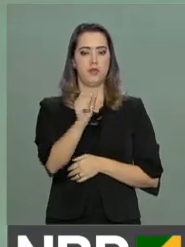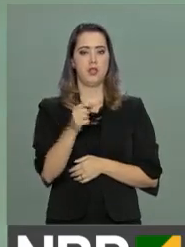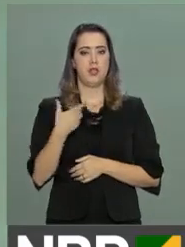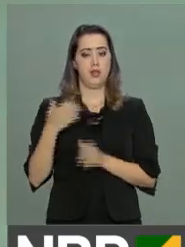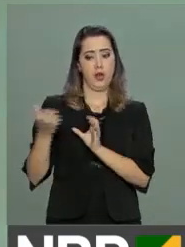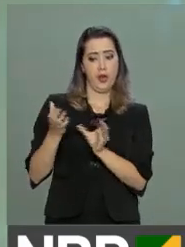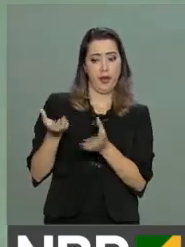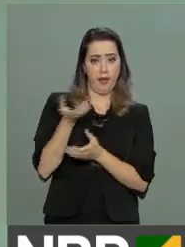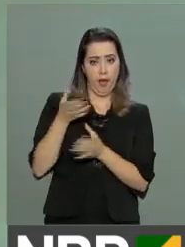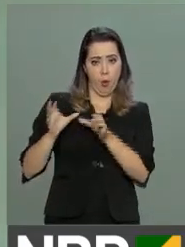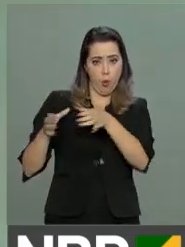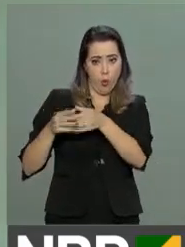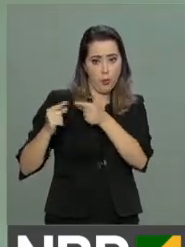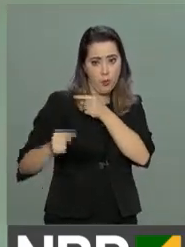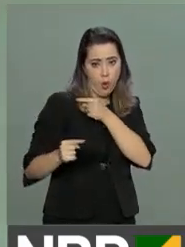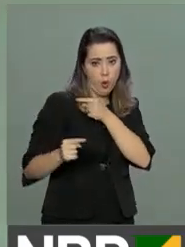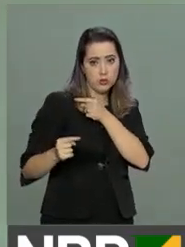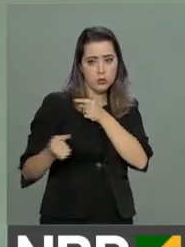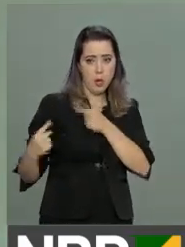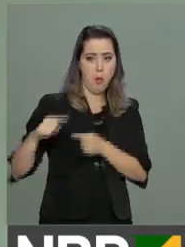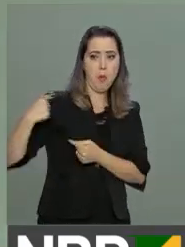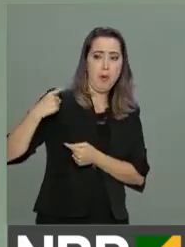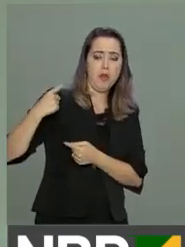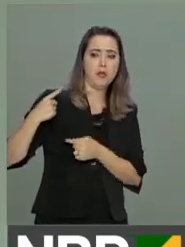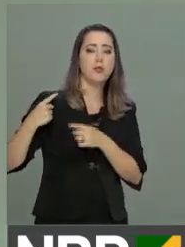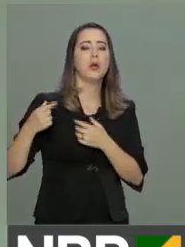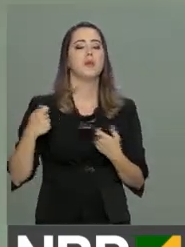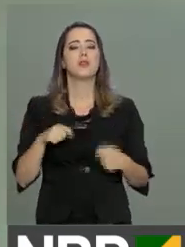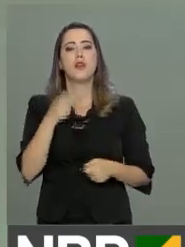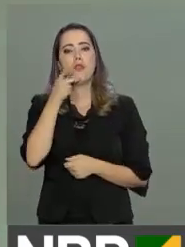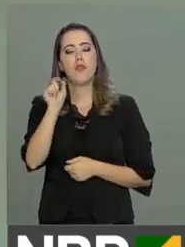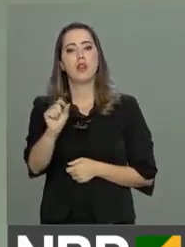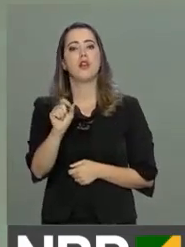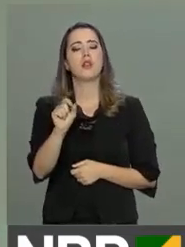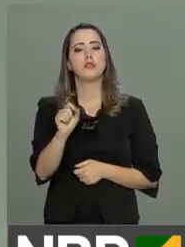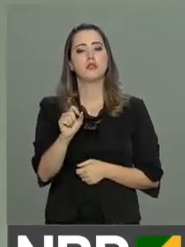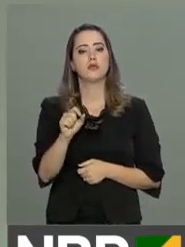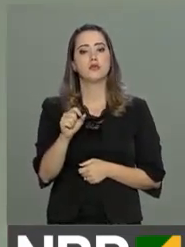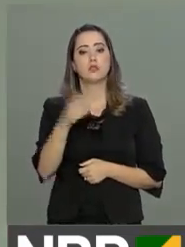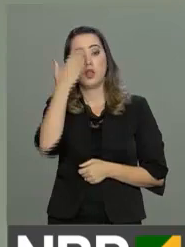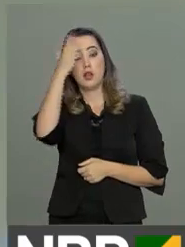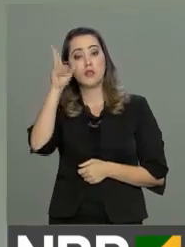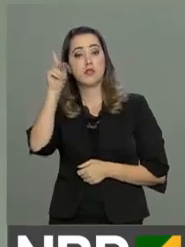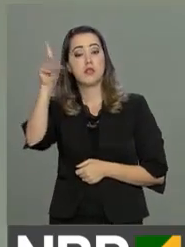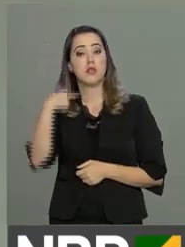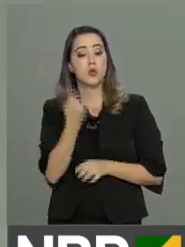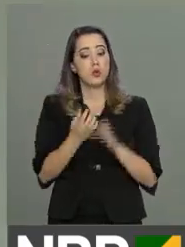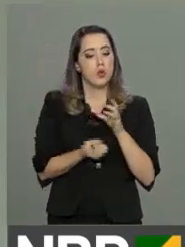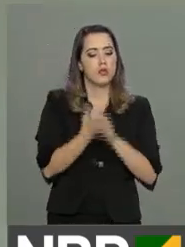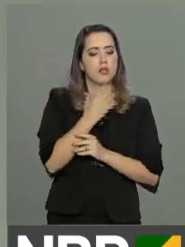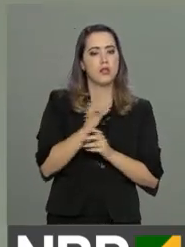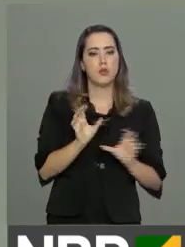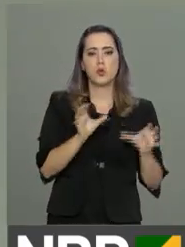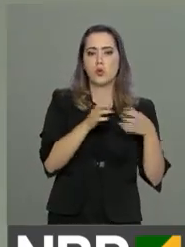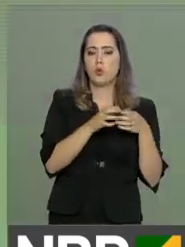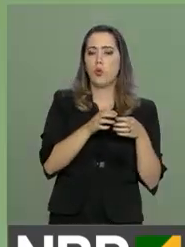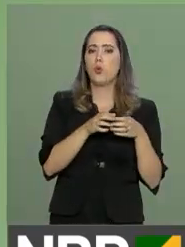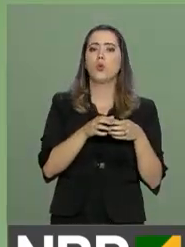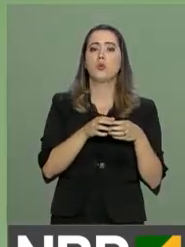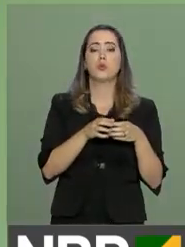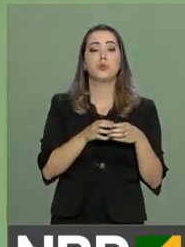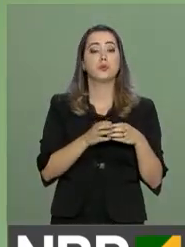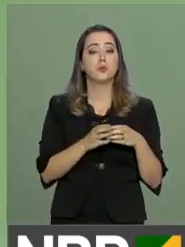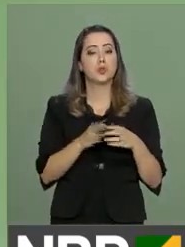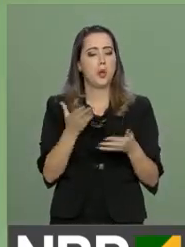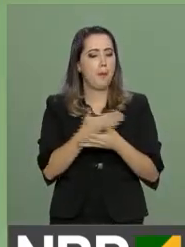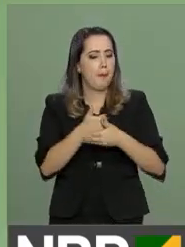opor-se ao nosso governo, terá que dizer o seguinte, e graças a Deus nós constituímos uma equipe